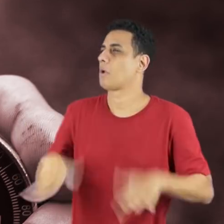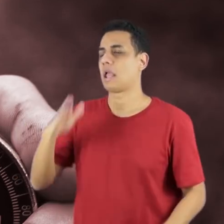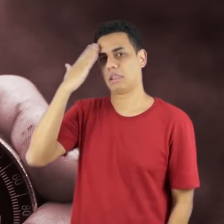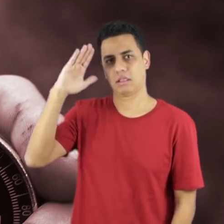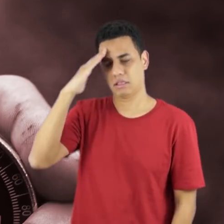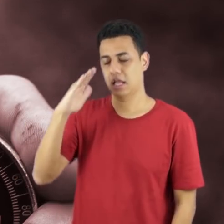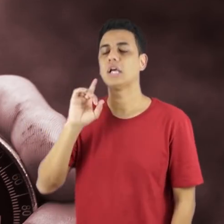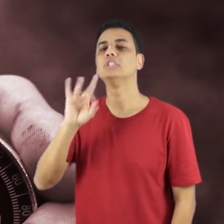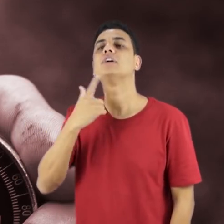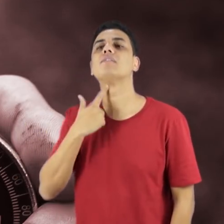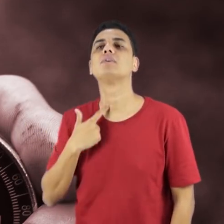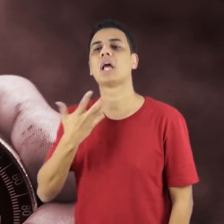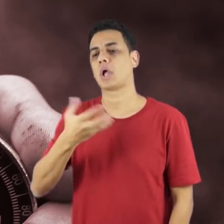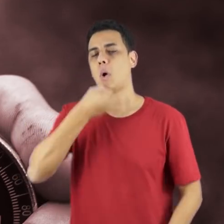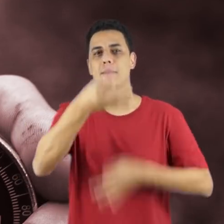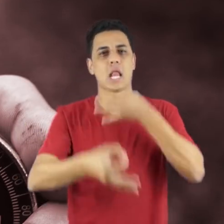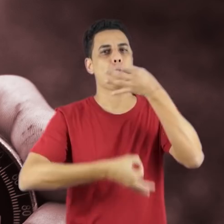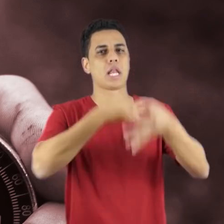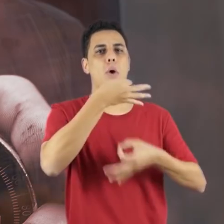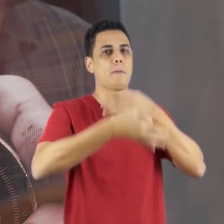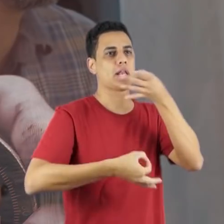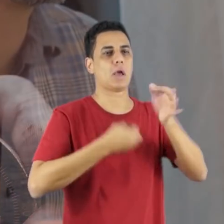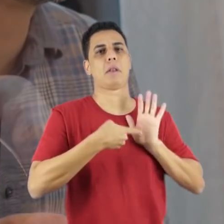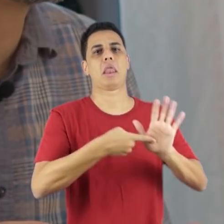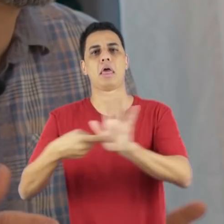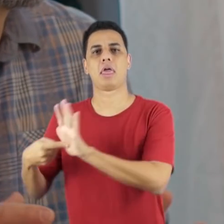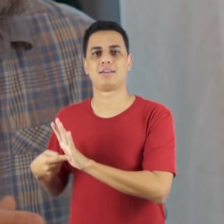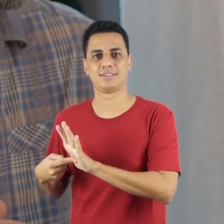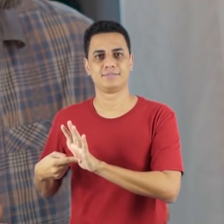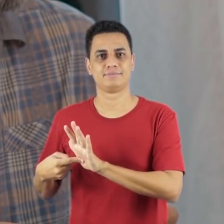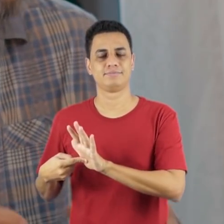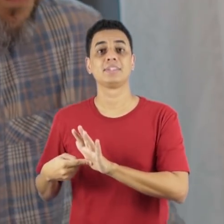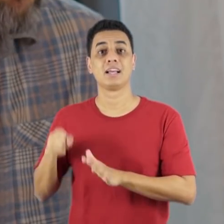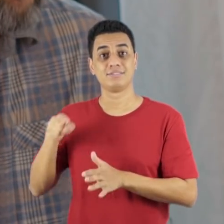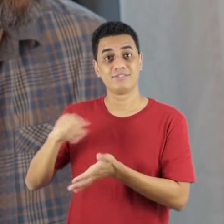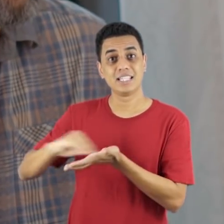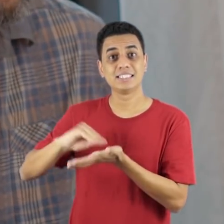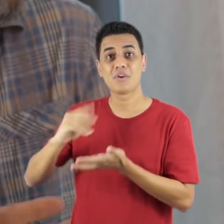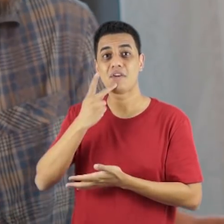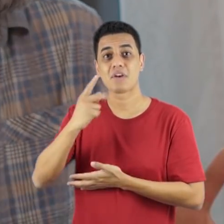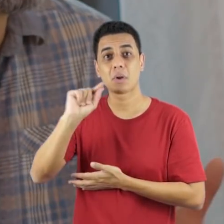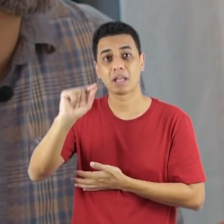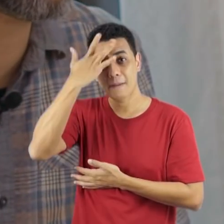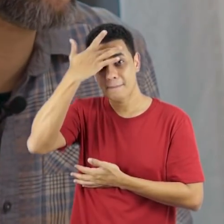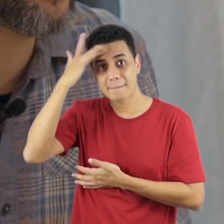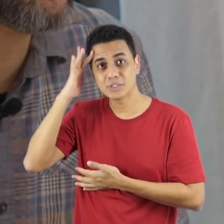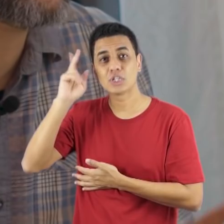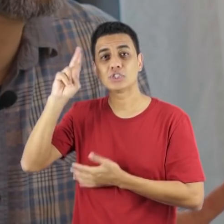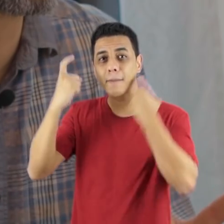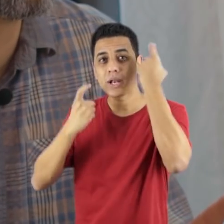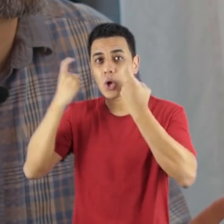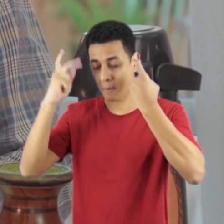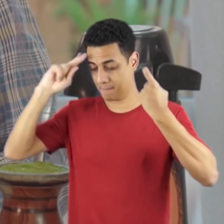entendimento, só quer saber de expressar suas opiniões. O texto fala da postura dos que olham para o próprio umbigo, que é o padrão da nossa